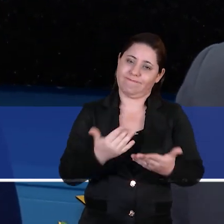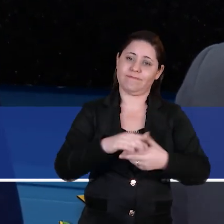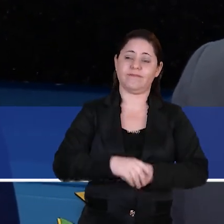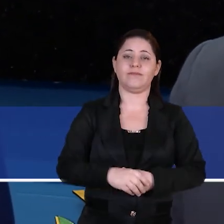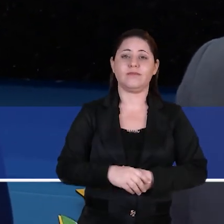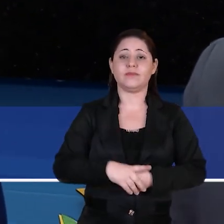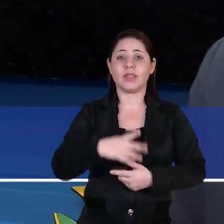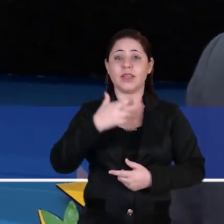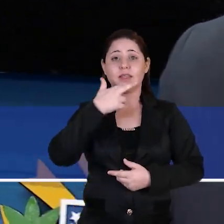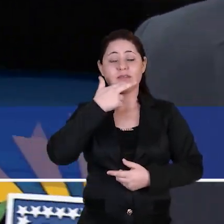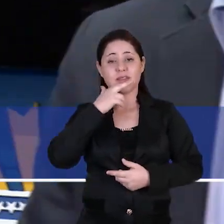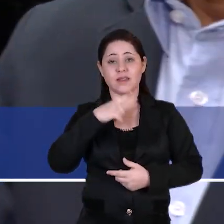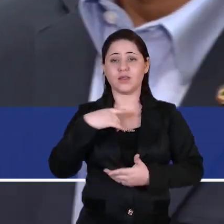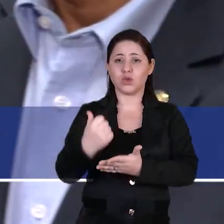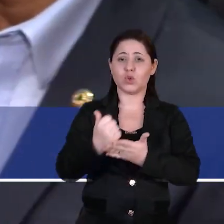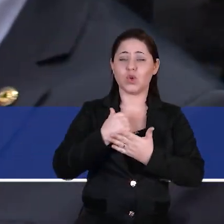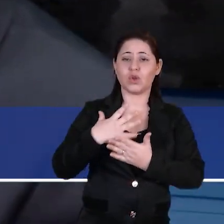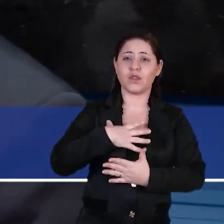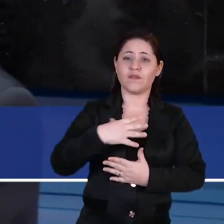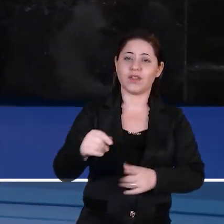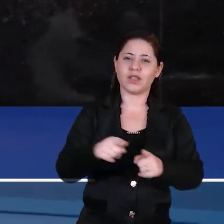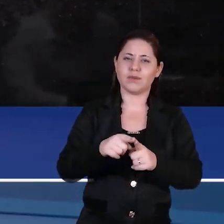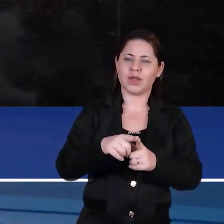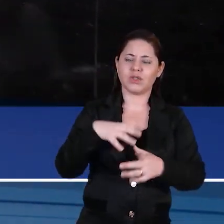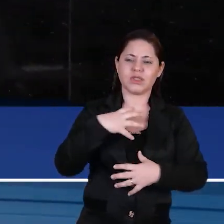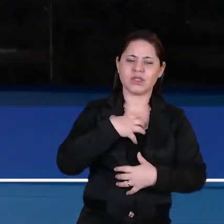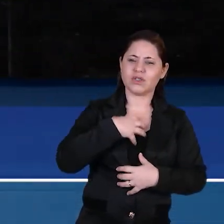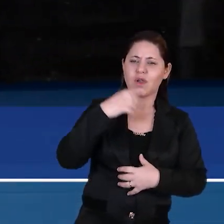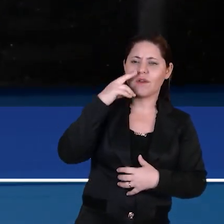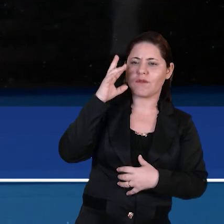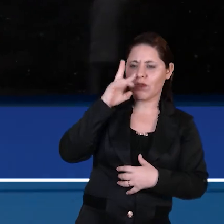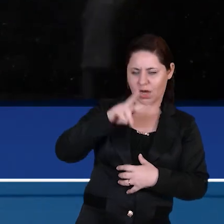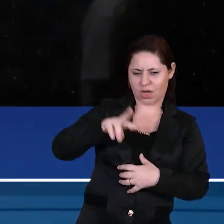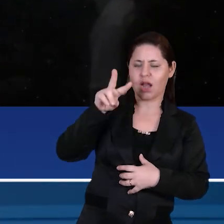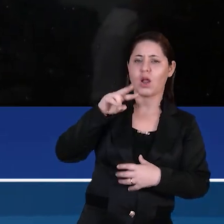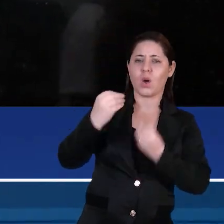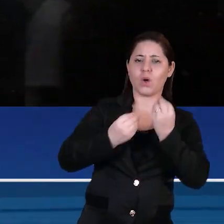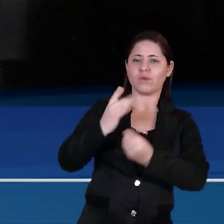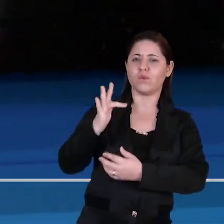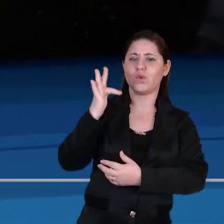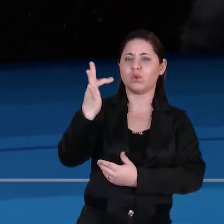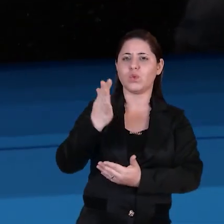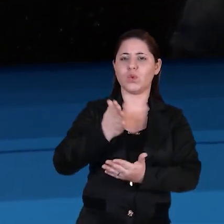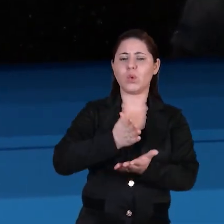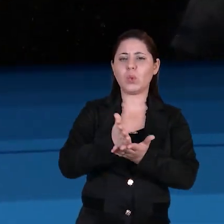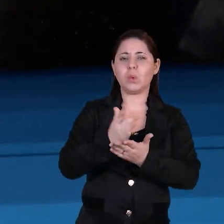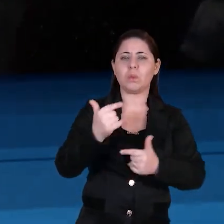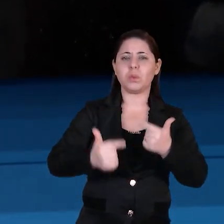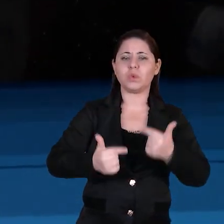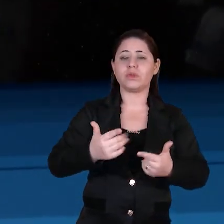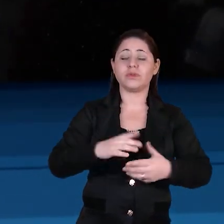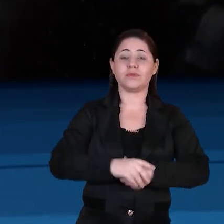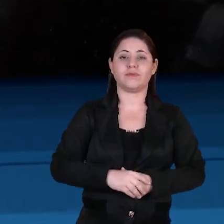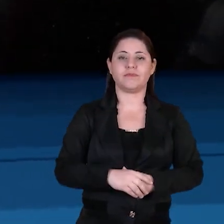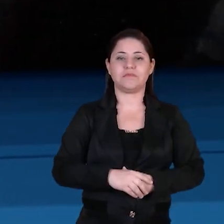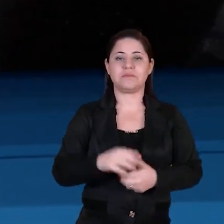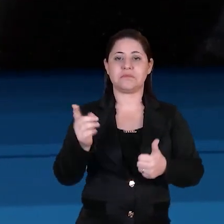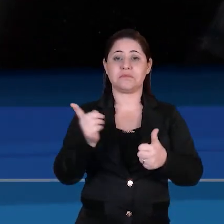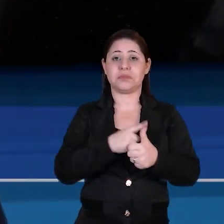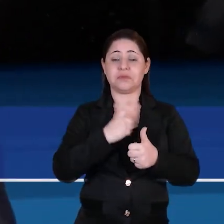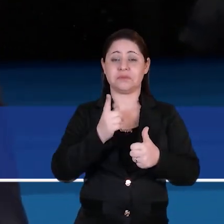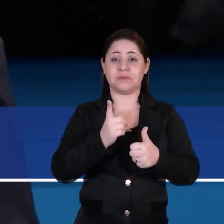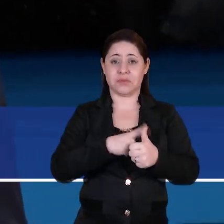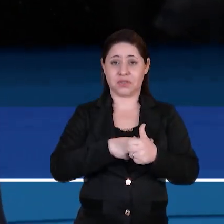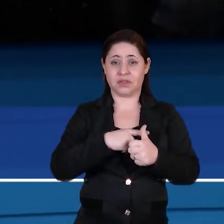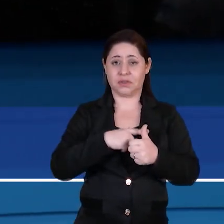saudável. Deputado Renato, você trouxe a sua filha também. Qual que é o sentimento de ver ela, talvez, trilhando um futuro na política, assim como o pai?